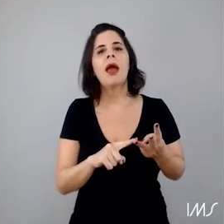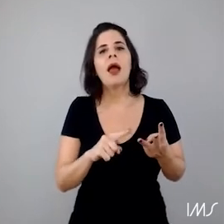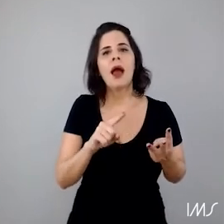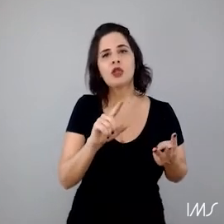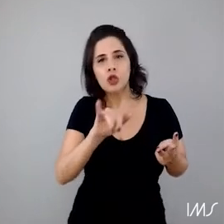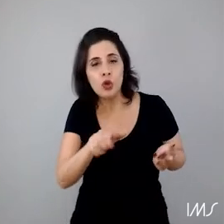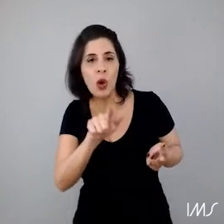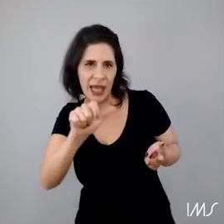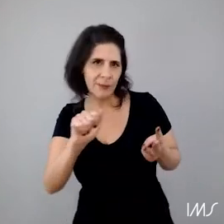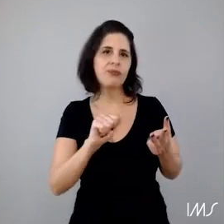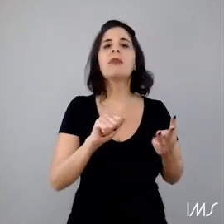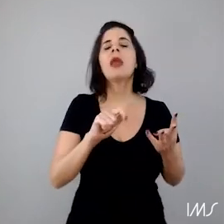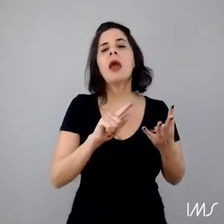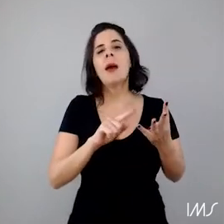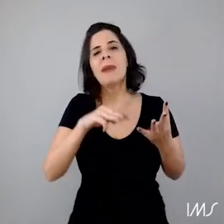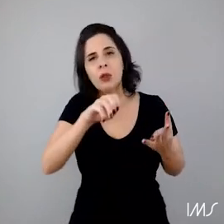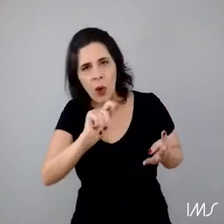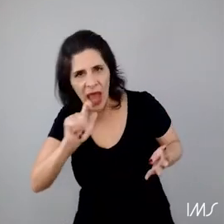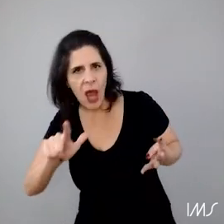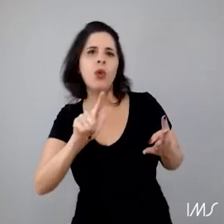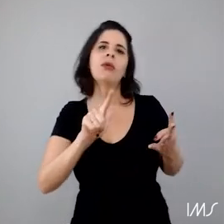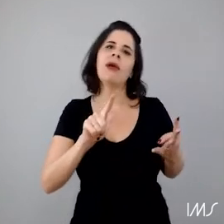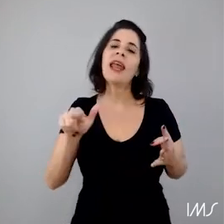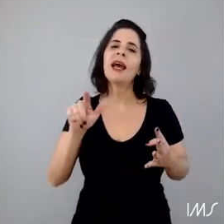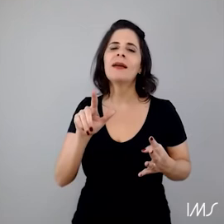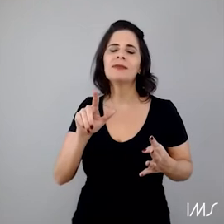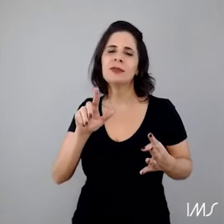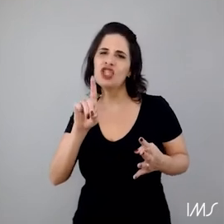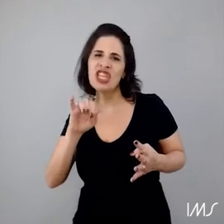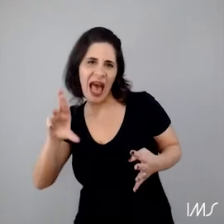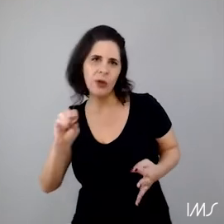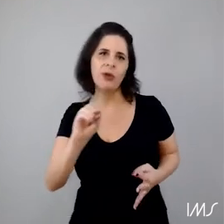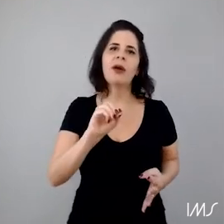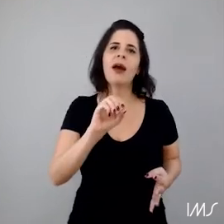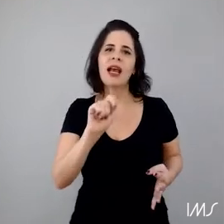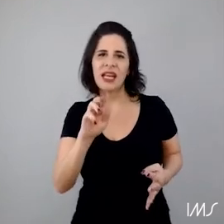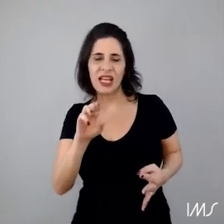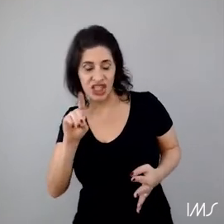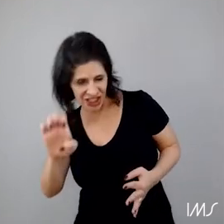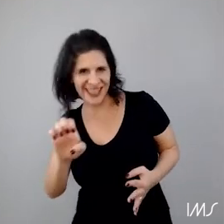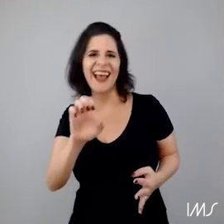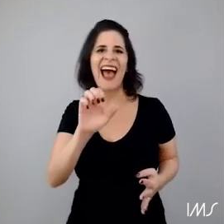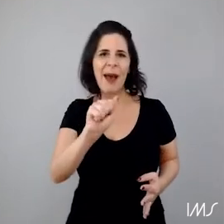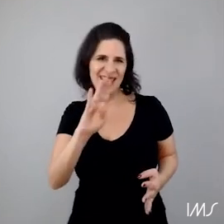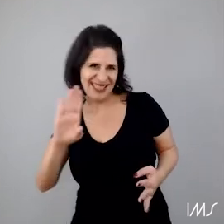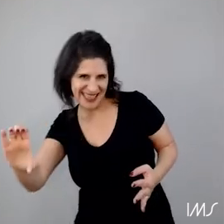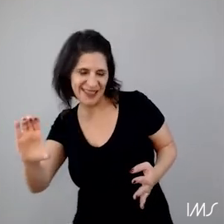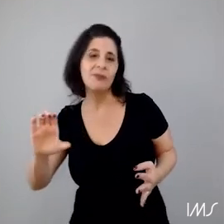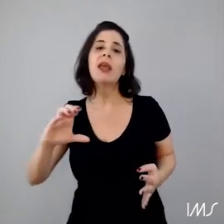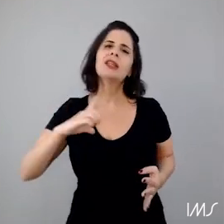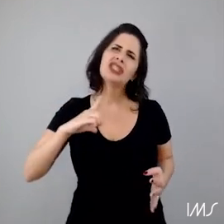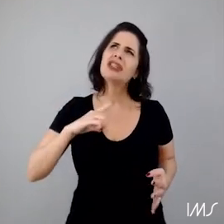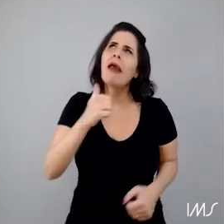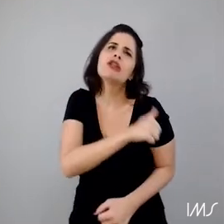Revista Íris, Arlindo Machado, Manuel Reis, no Diário do Grande ABC, e assim por diante. No Rio de Janeiro, se não me engano,